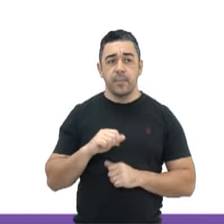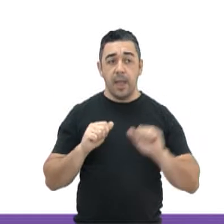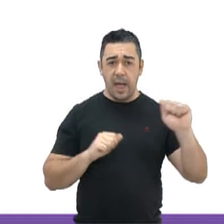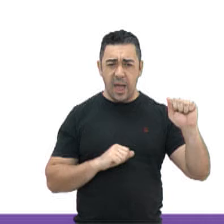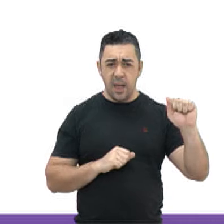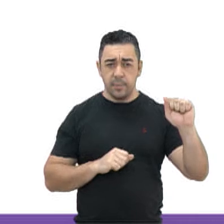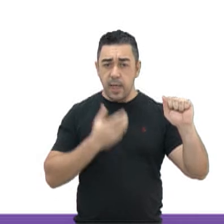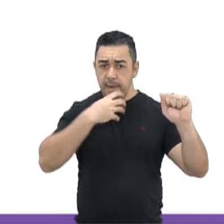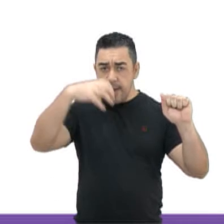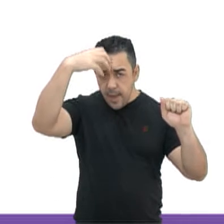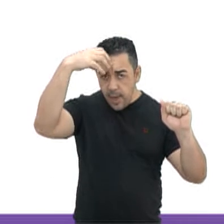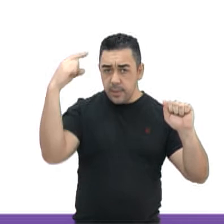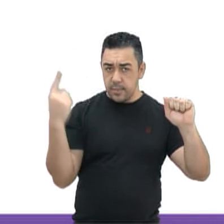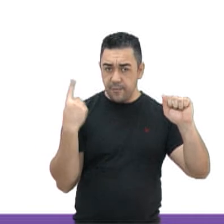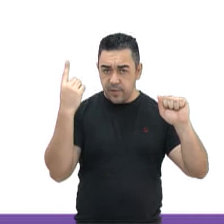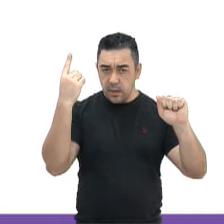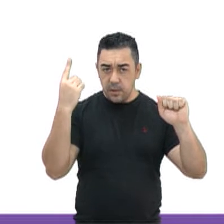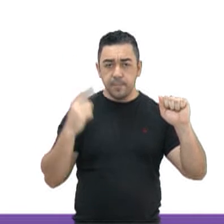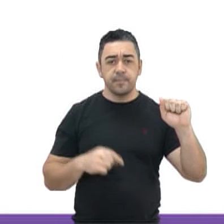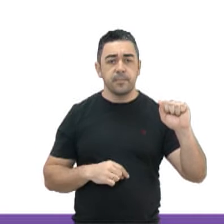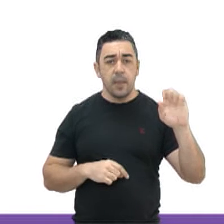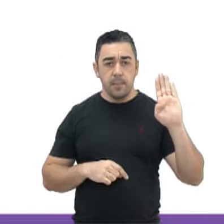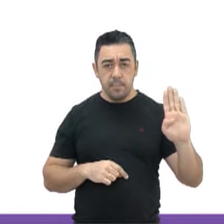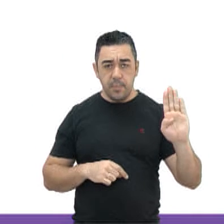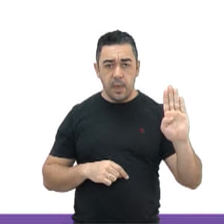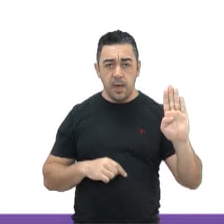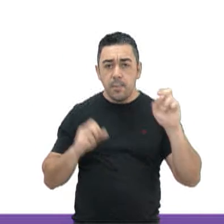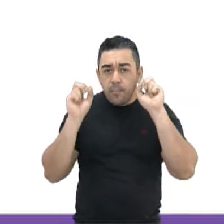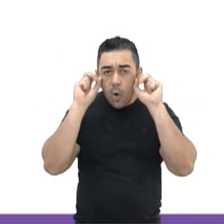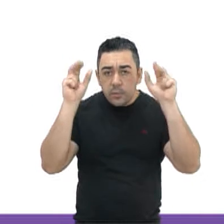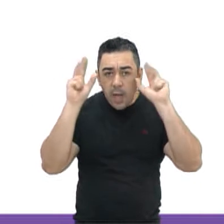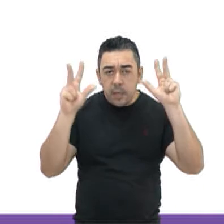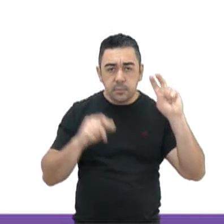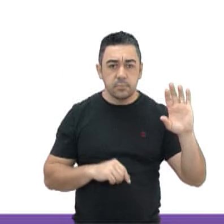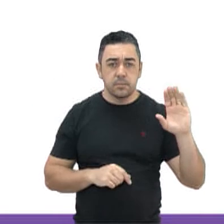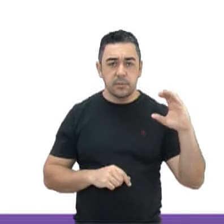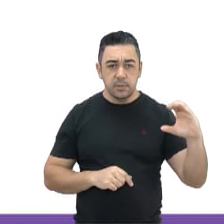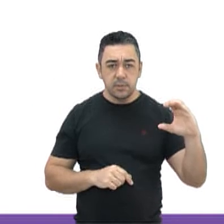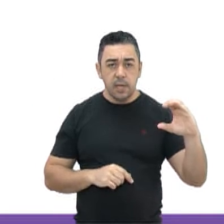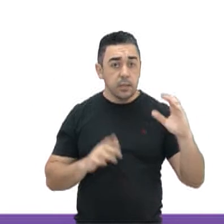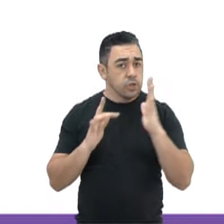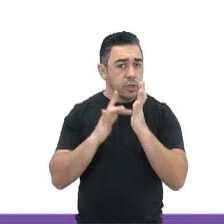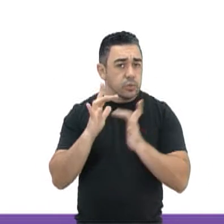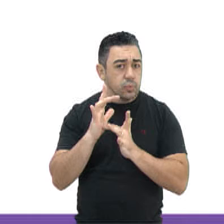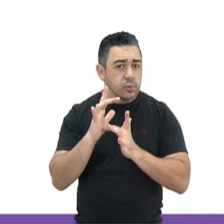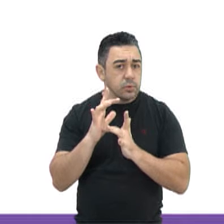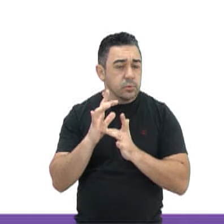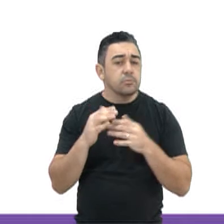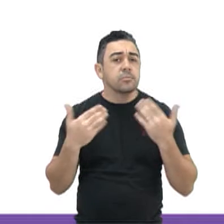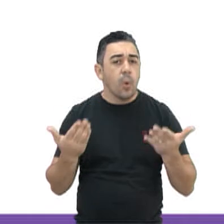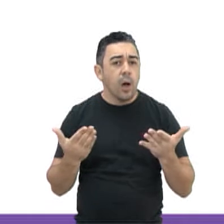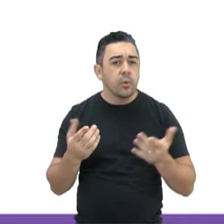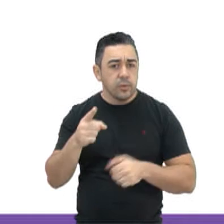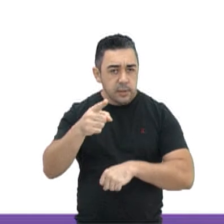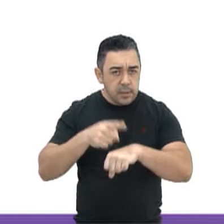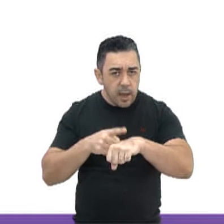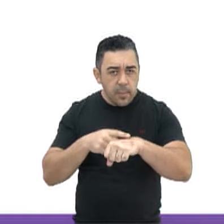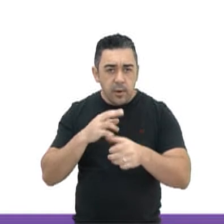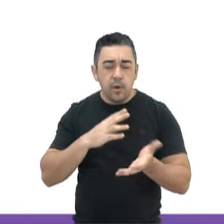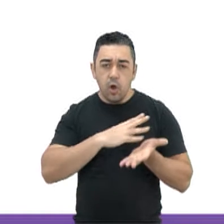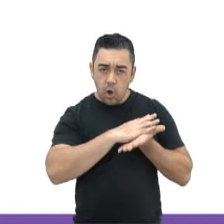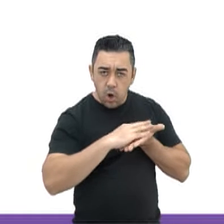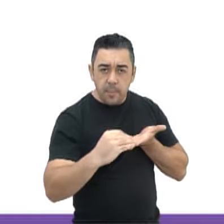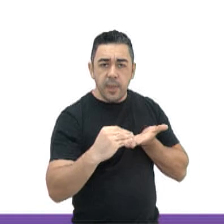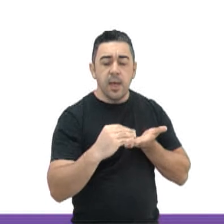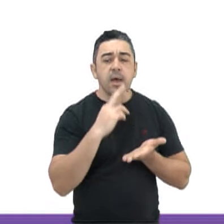A. Rei Davi, B. Moisés, C. Jesus. Vamos dar um tempo para vocês